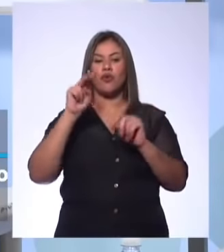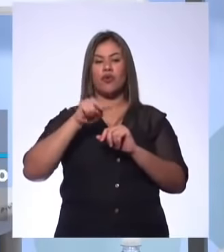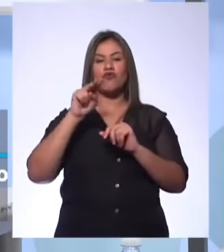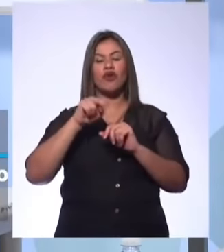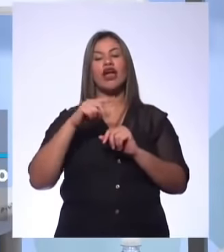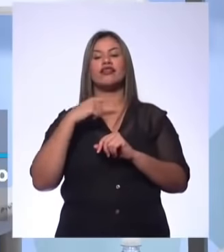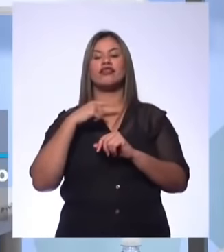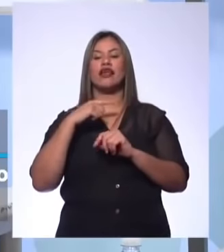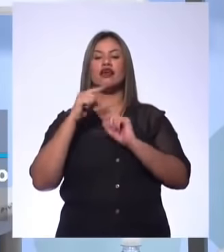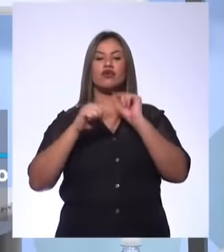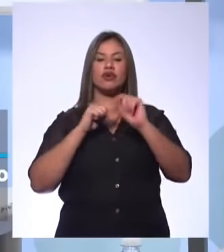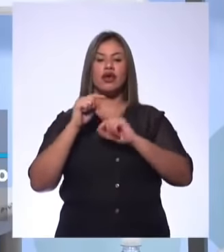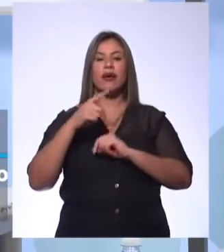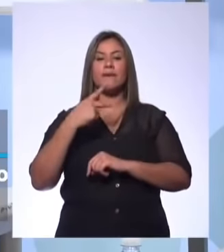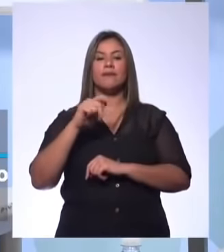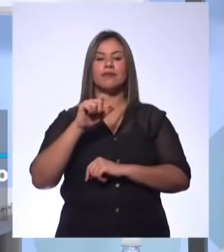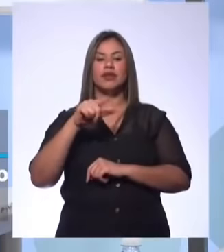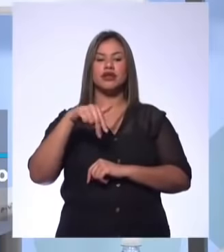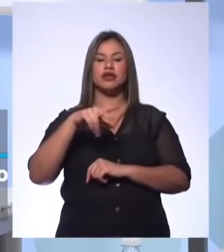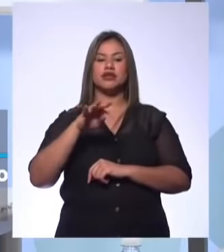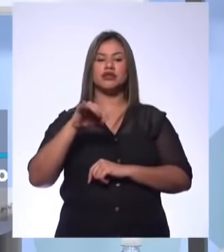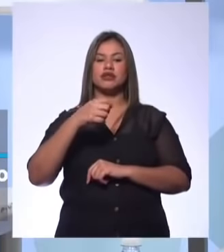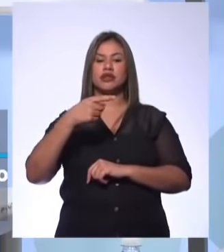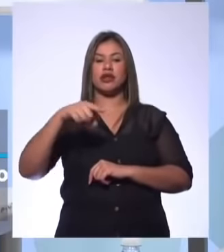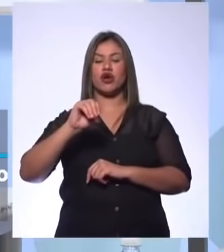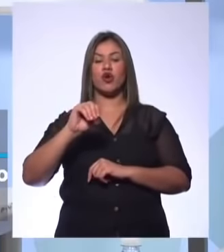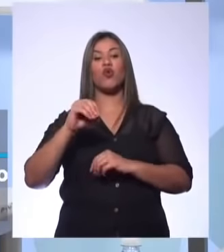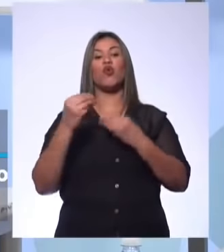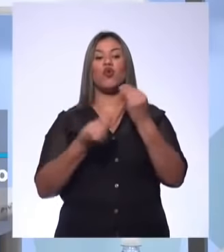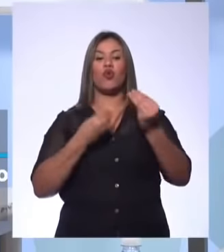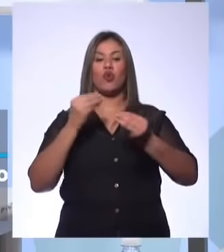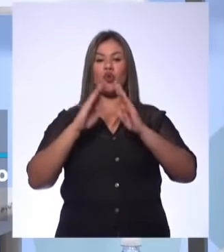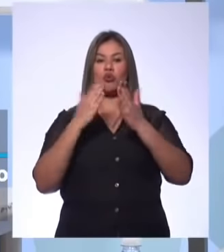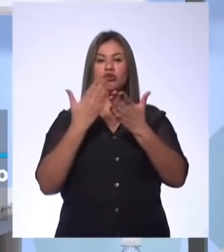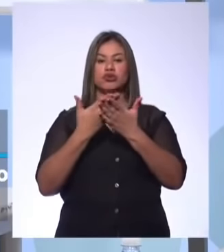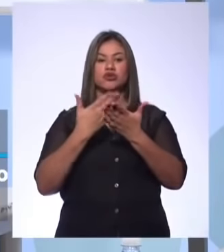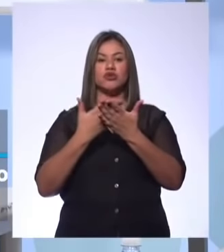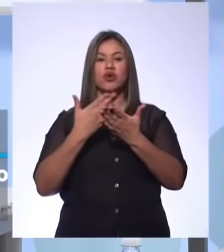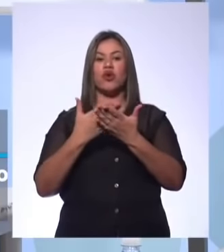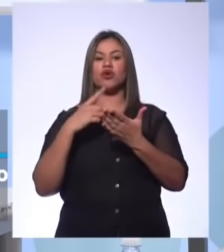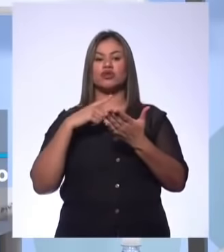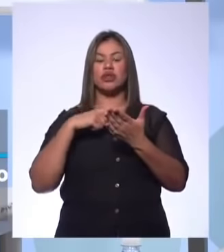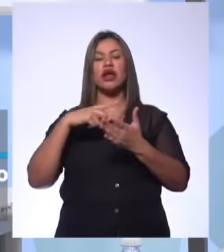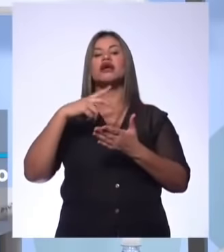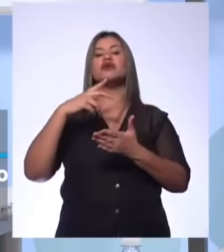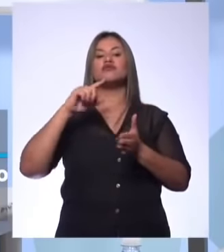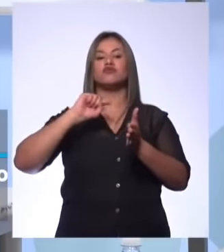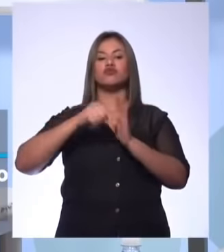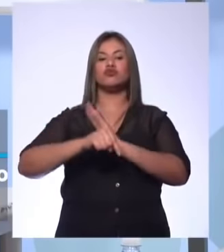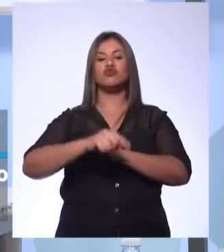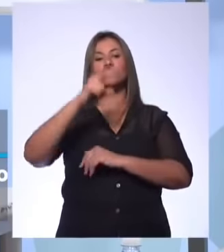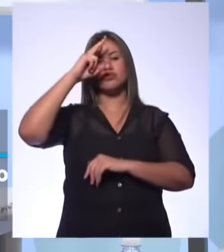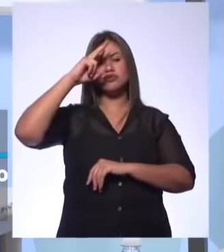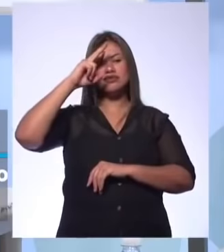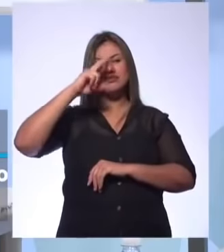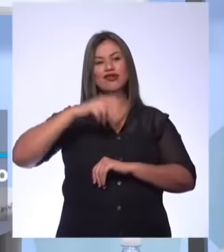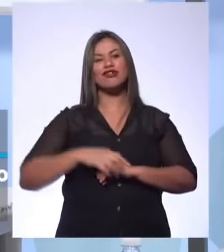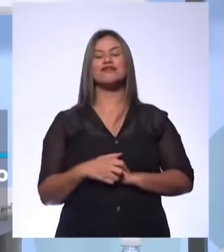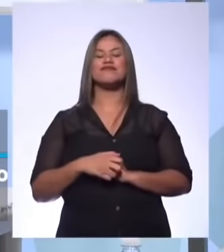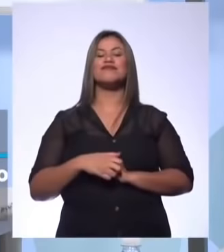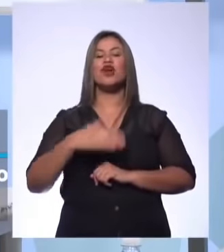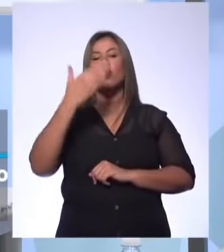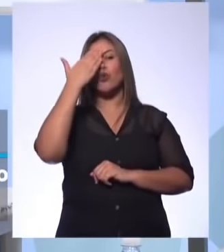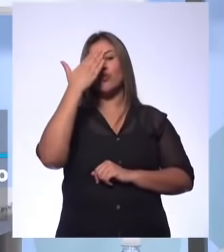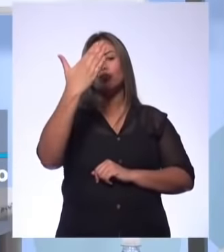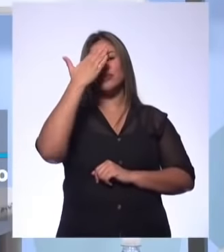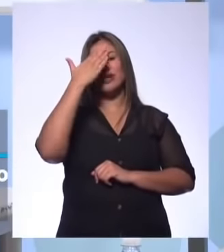plantão. Então, não se esqueçam que hoje muitas escolas farão plantão da aula de História. Quero agradecer imensamente aos professores